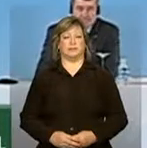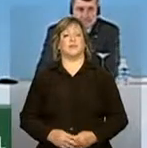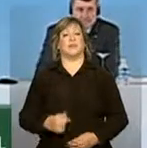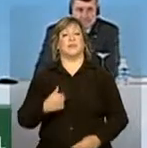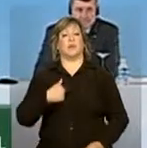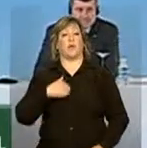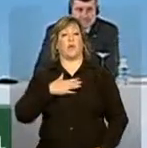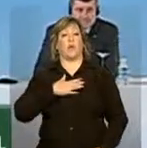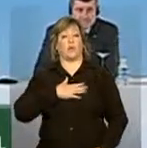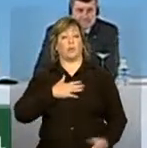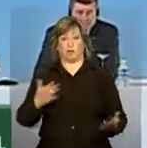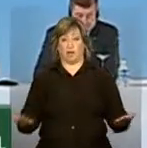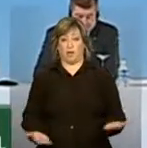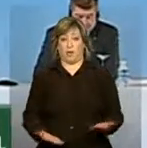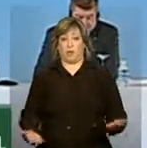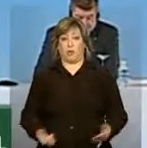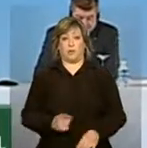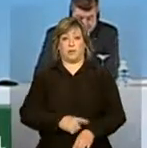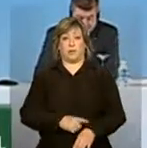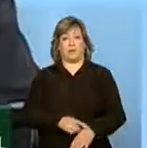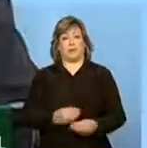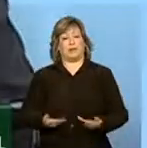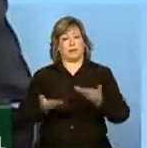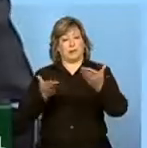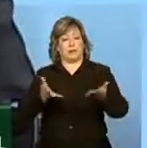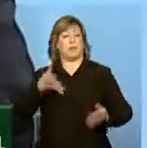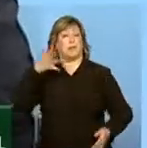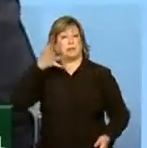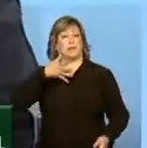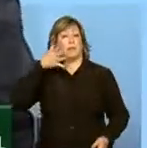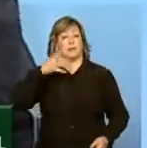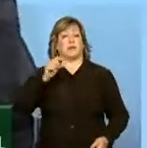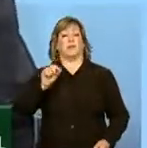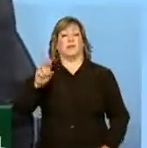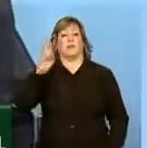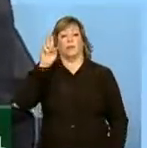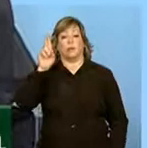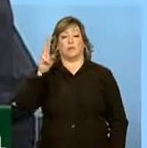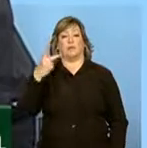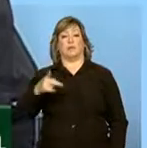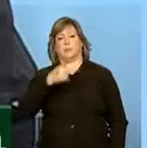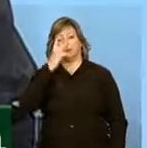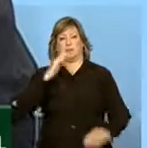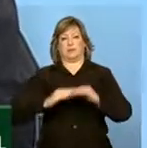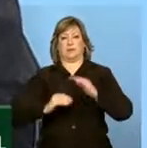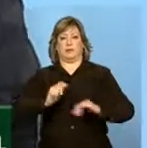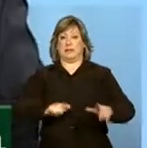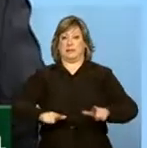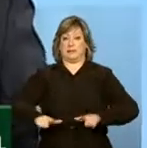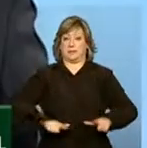Eu gostaria agora, nesse momento, de dar a palavra ao representante dos trabalhadores,